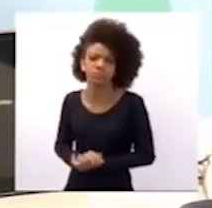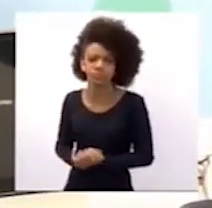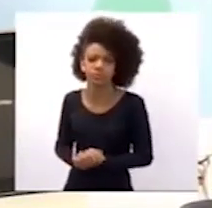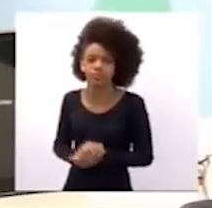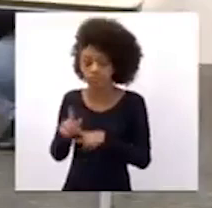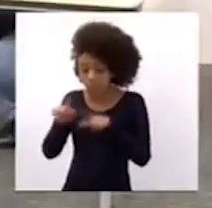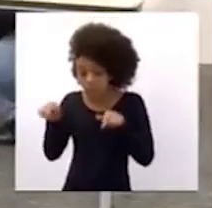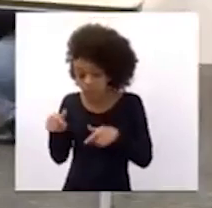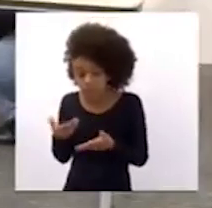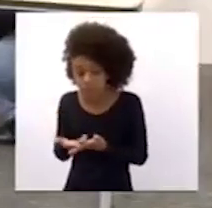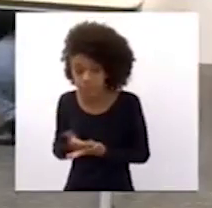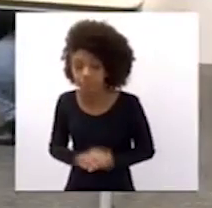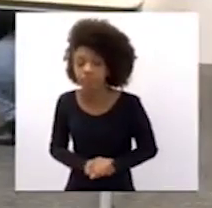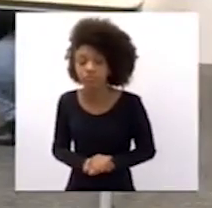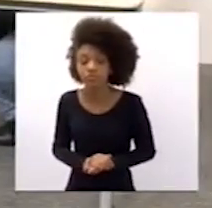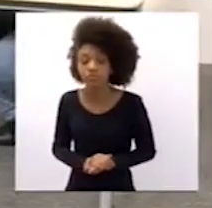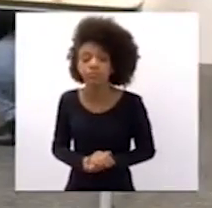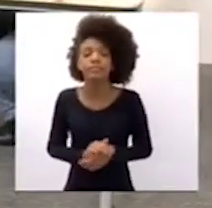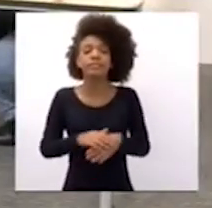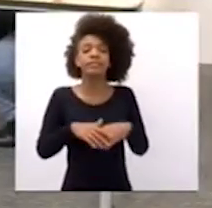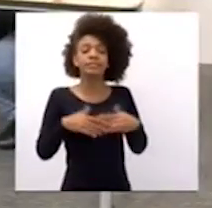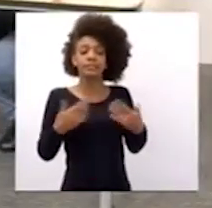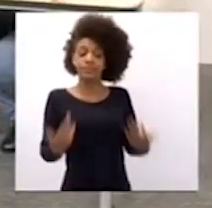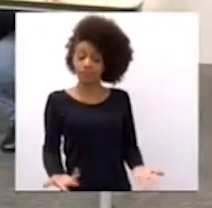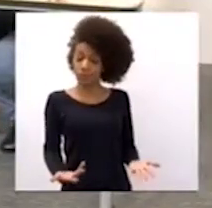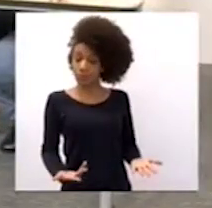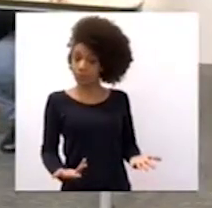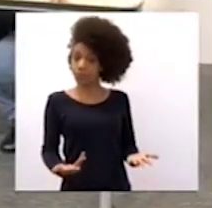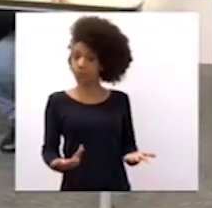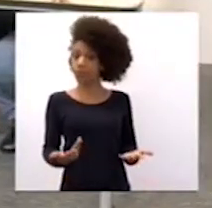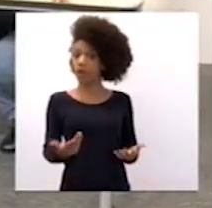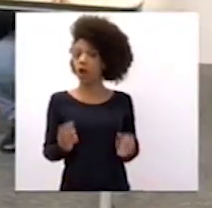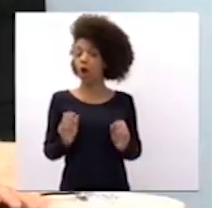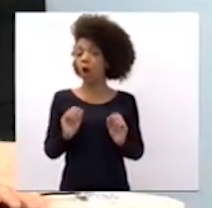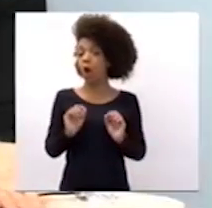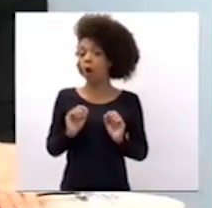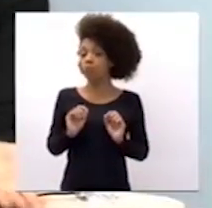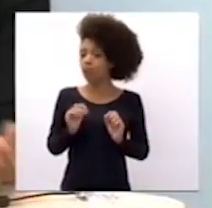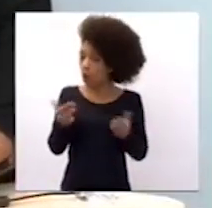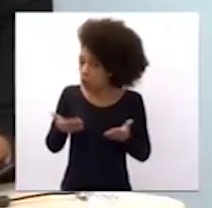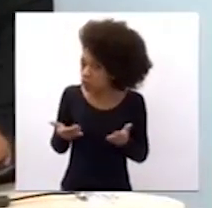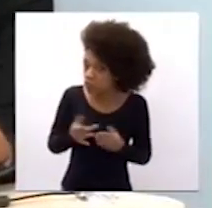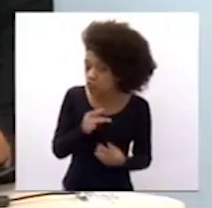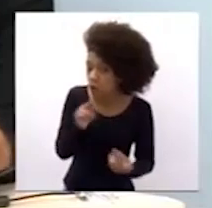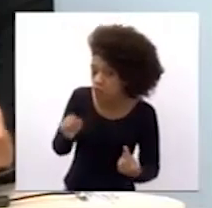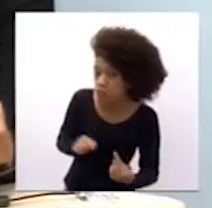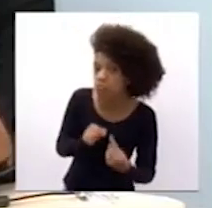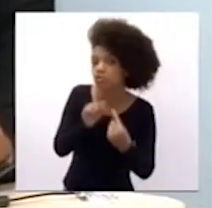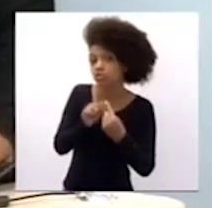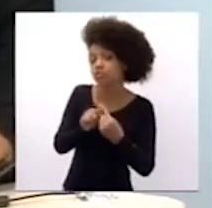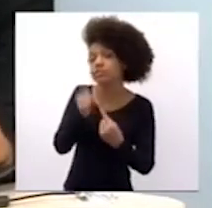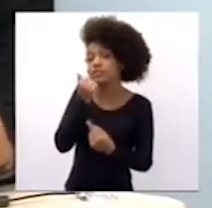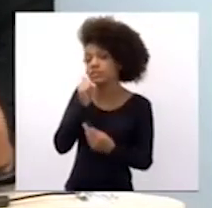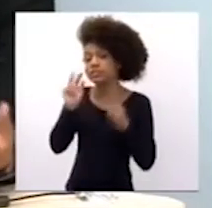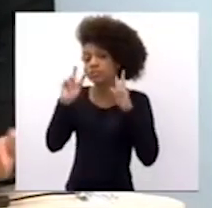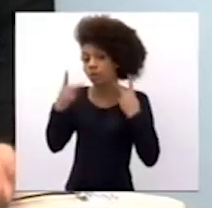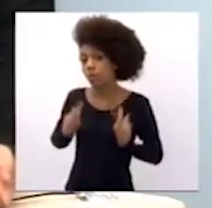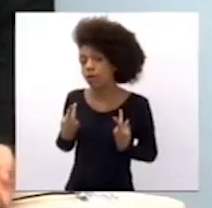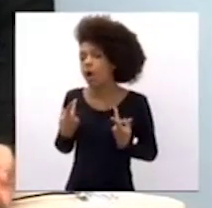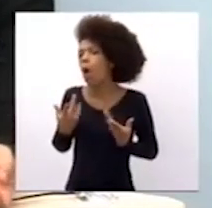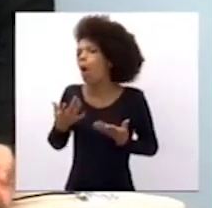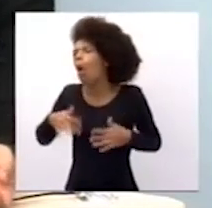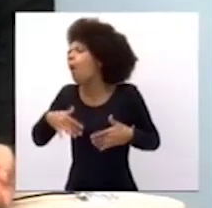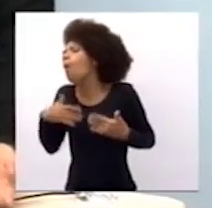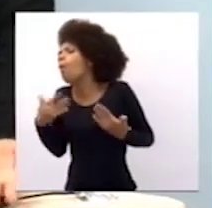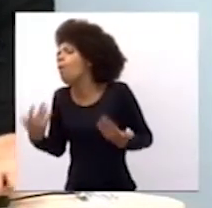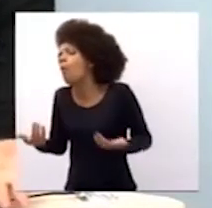sala de aula. Então, professora Juliette, como hoje o nosso foco é as ciências humanas, né? Qual seria uma organização do